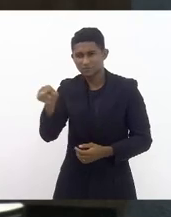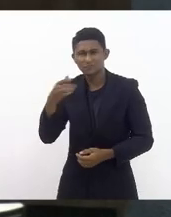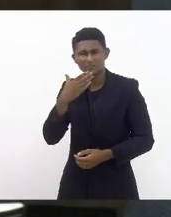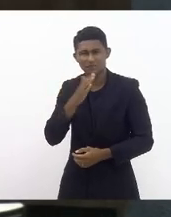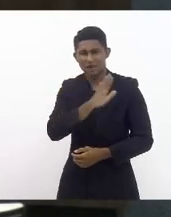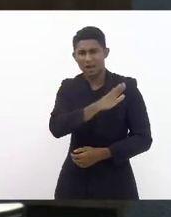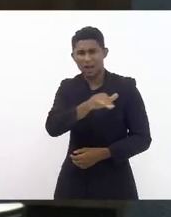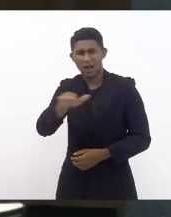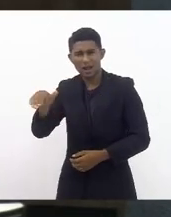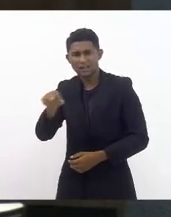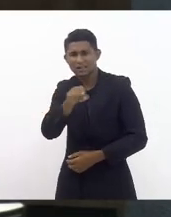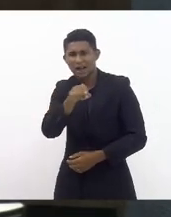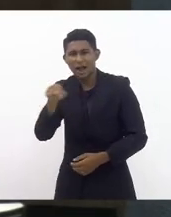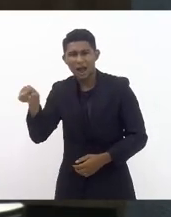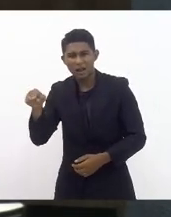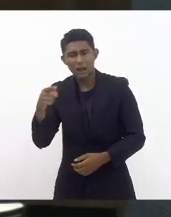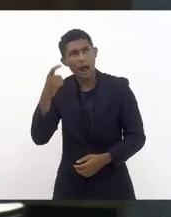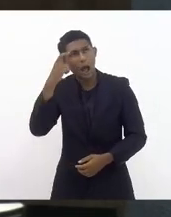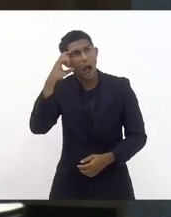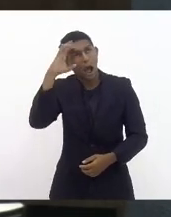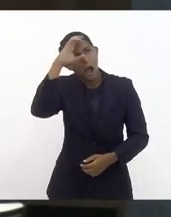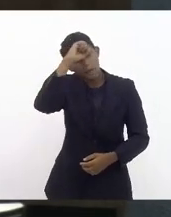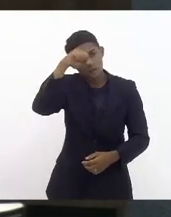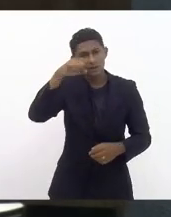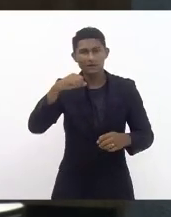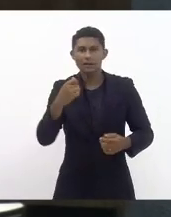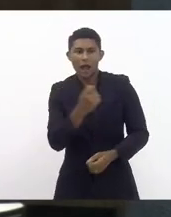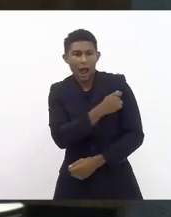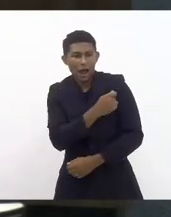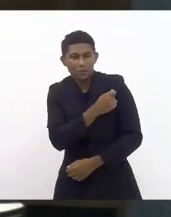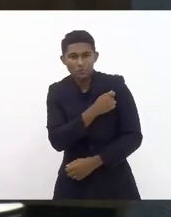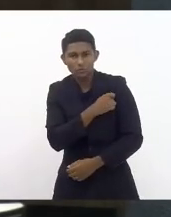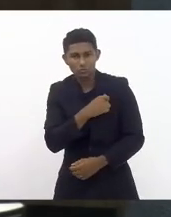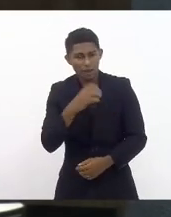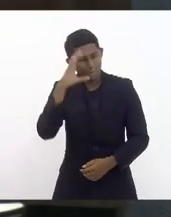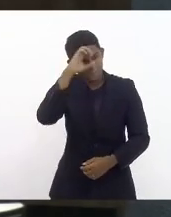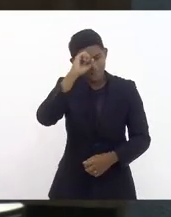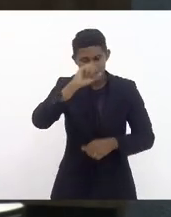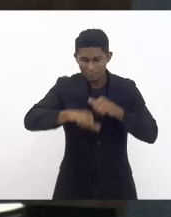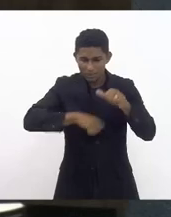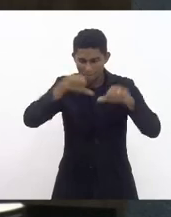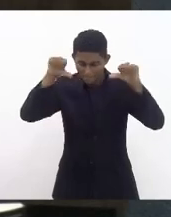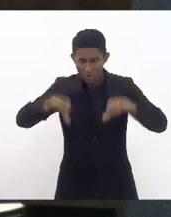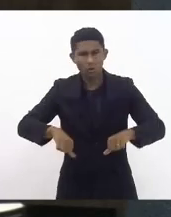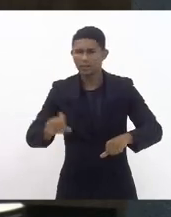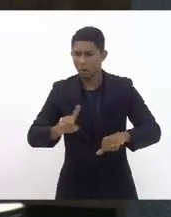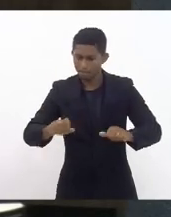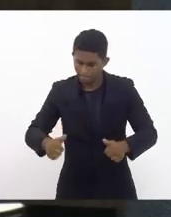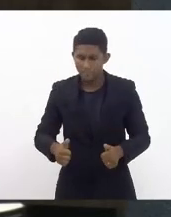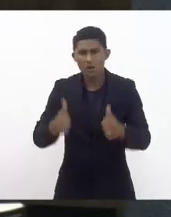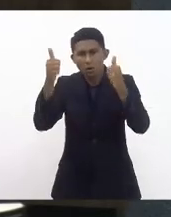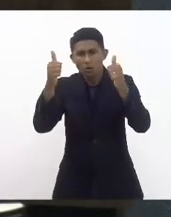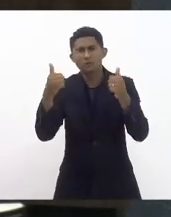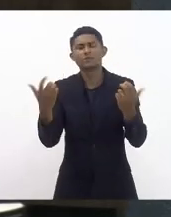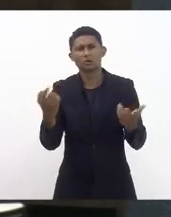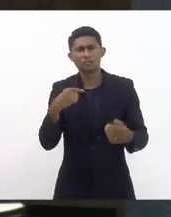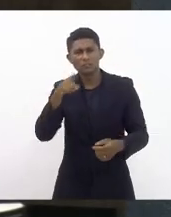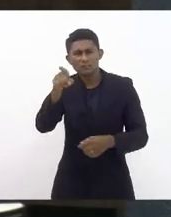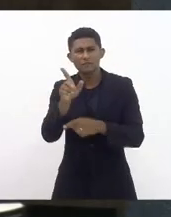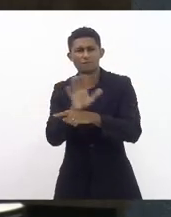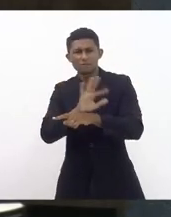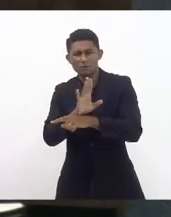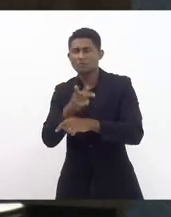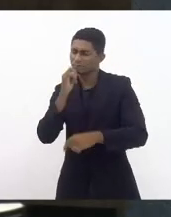se tornar o pior aluno, eles precisam aprender como se tornar o melhor aluno. Então, meu repúdio a este